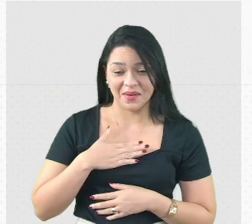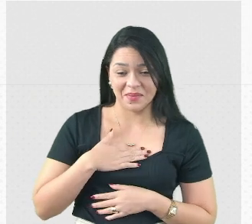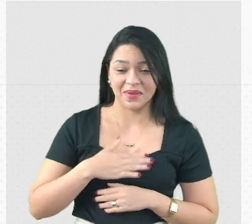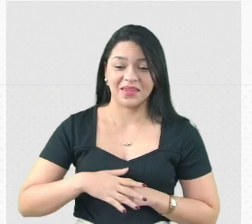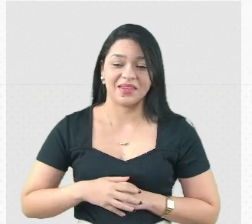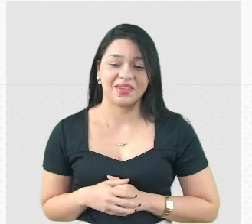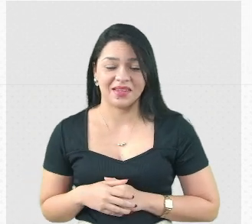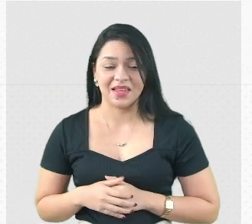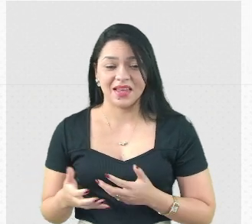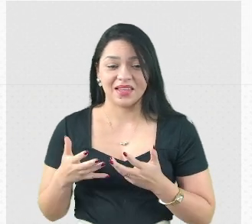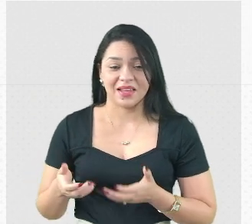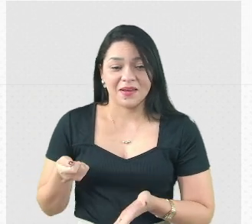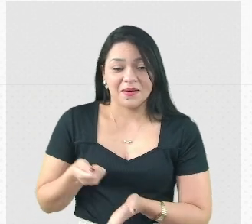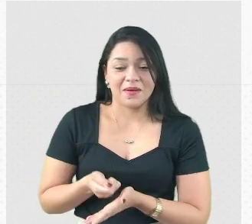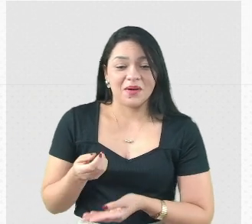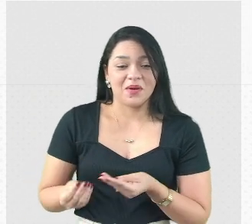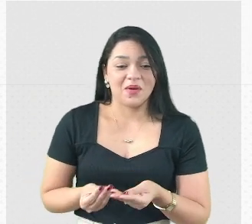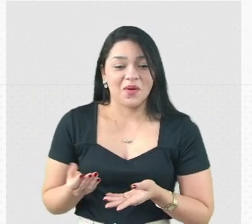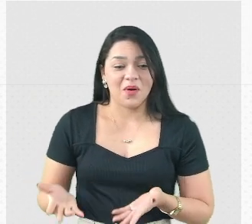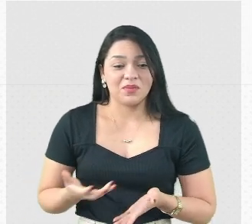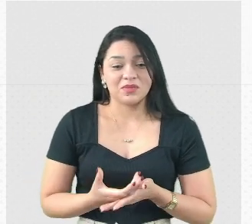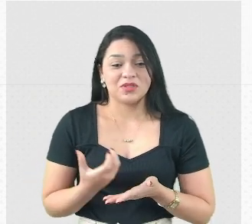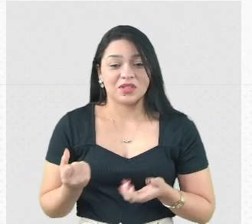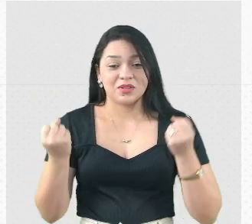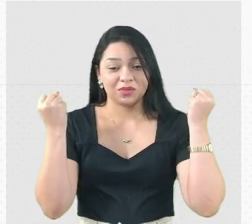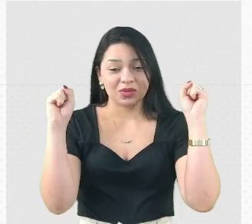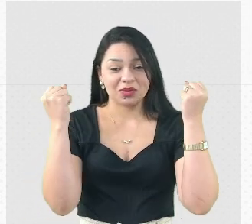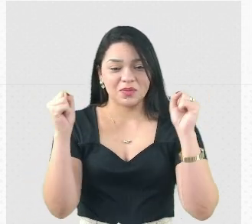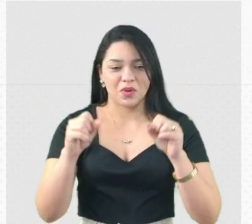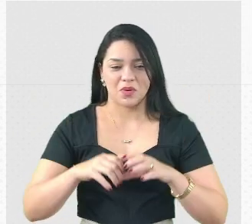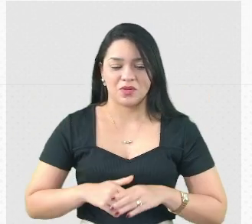coisa, queriam me punir como? Tirando do esporte.